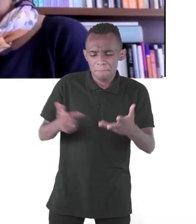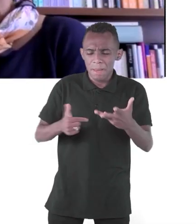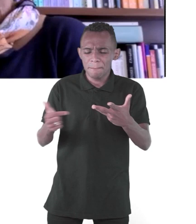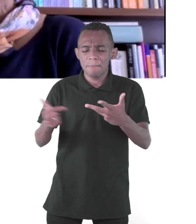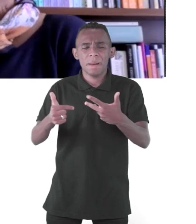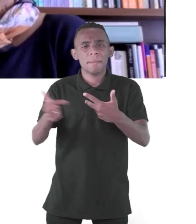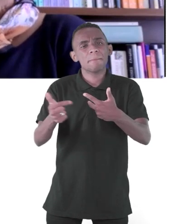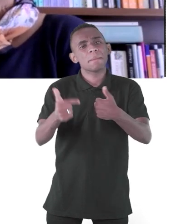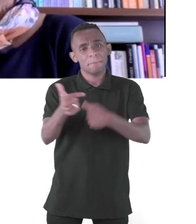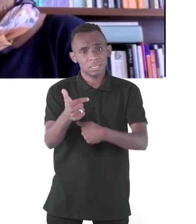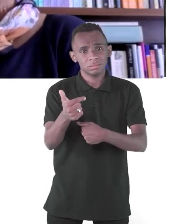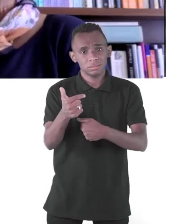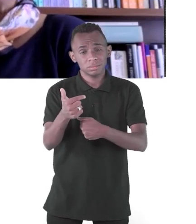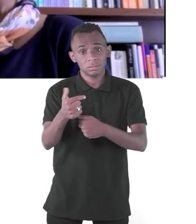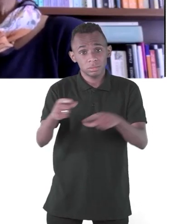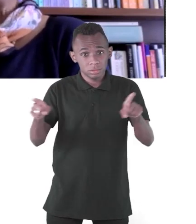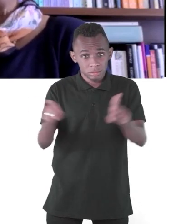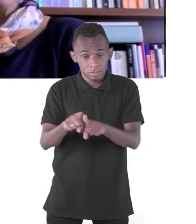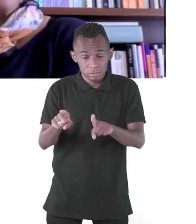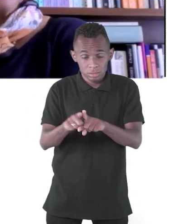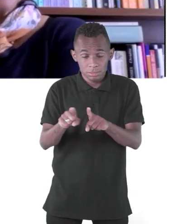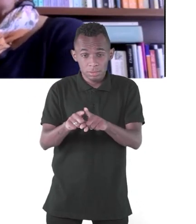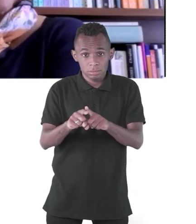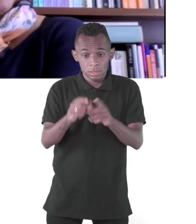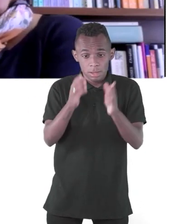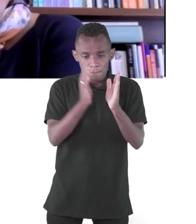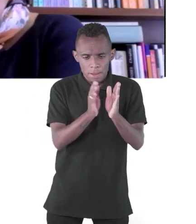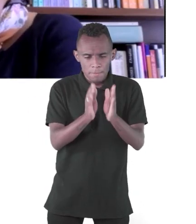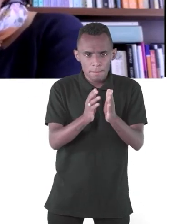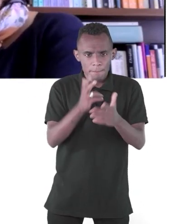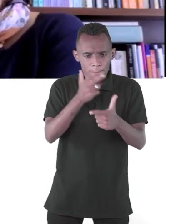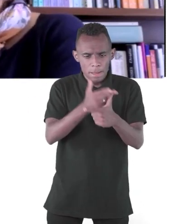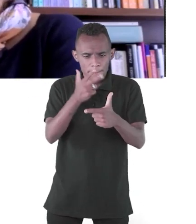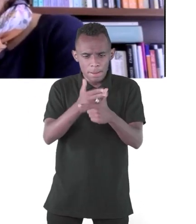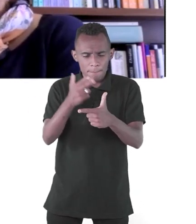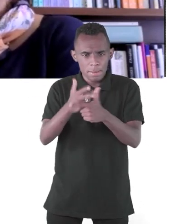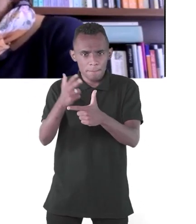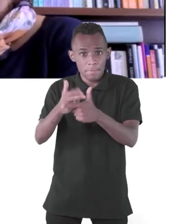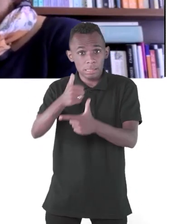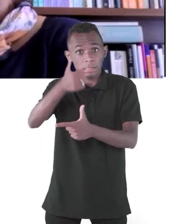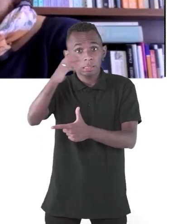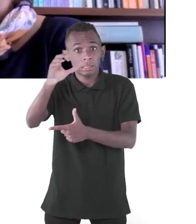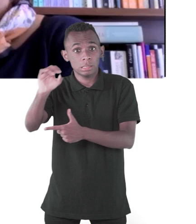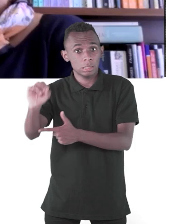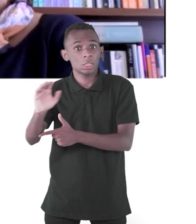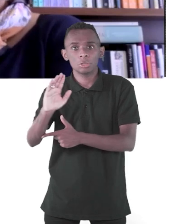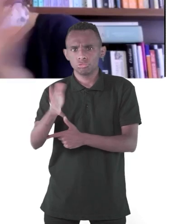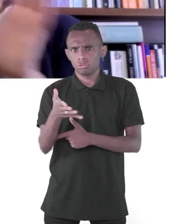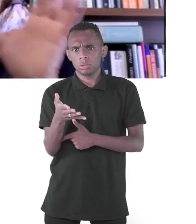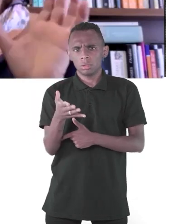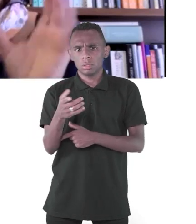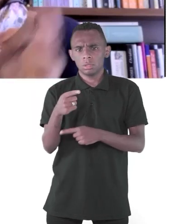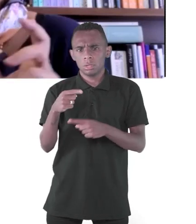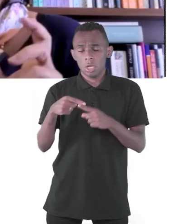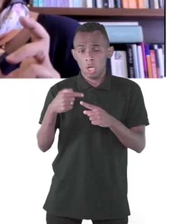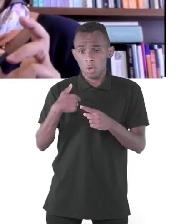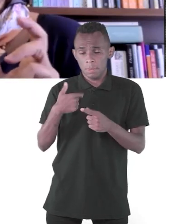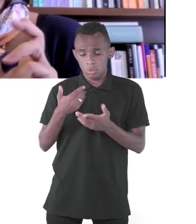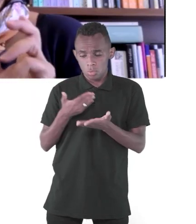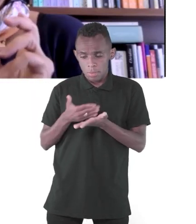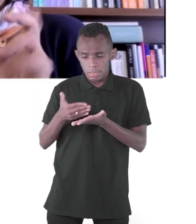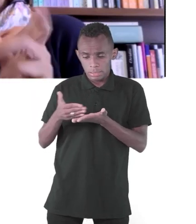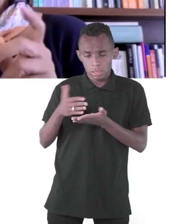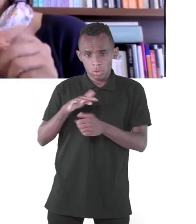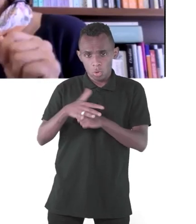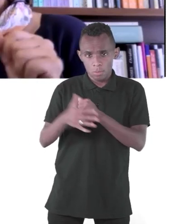outras coisas, e que está indo também já para o episódio 100. Eu comecei assim que a pandemia